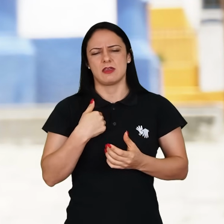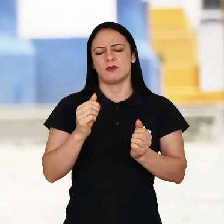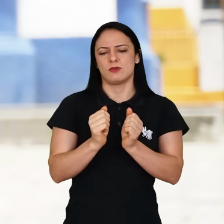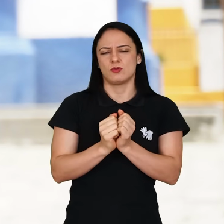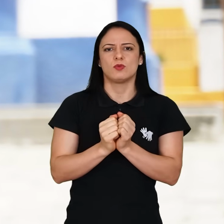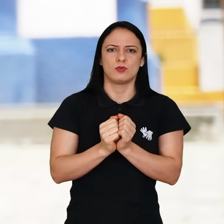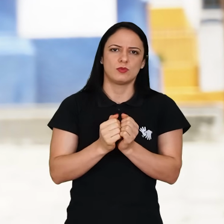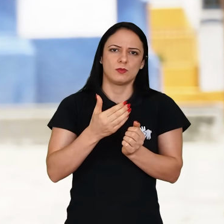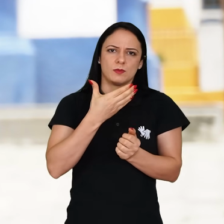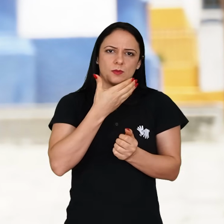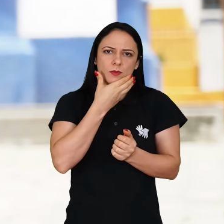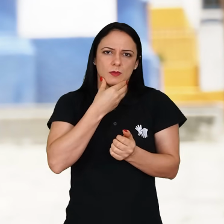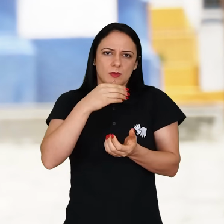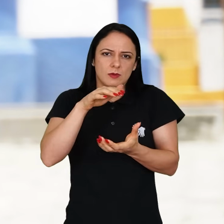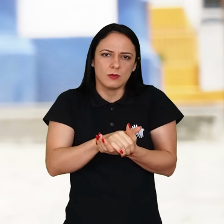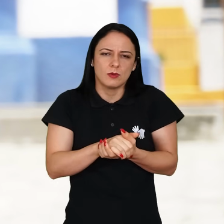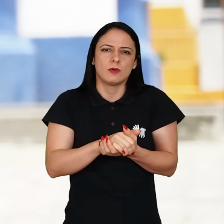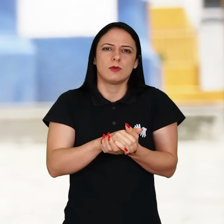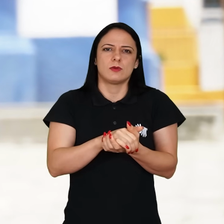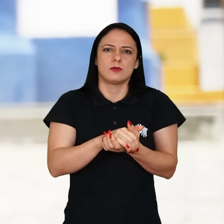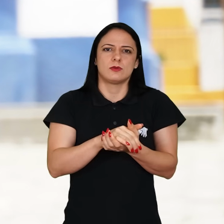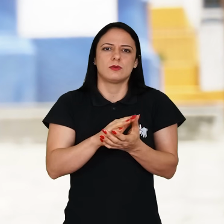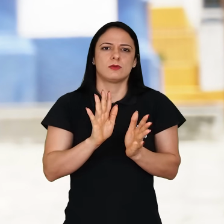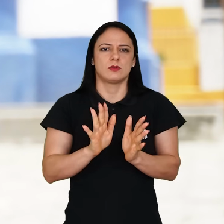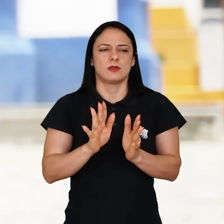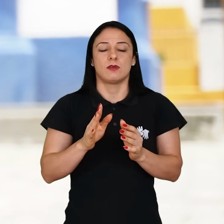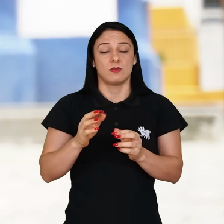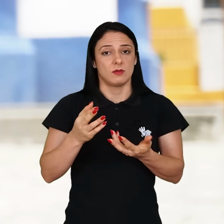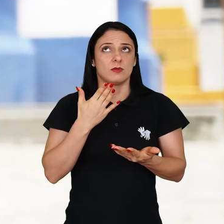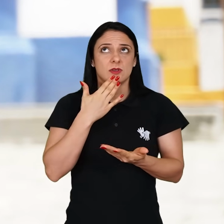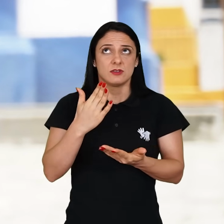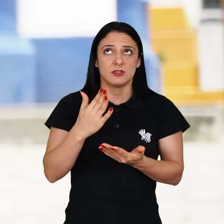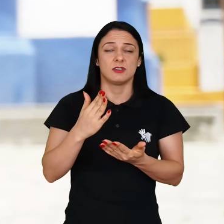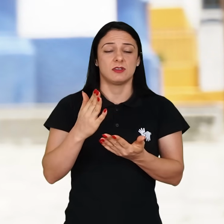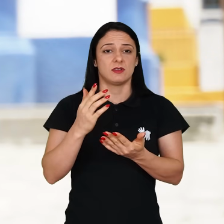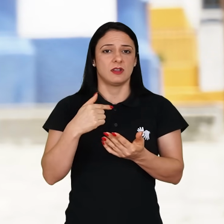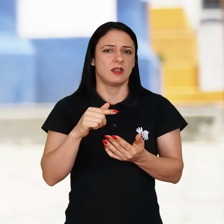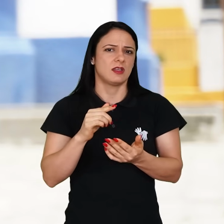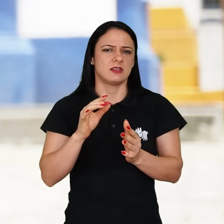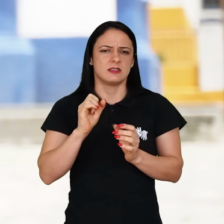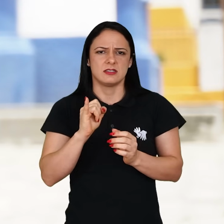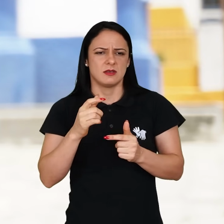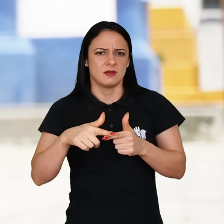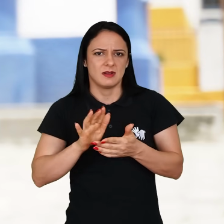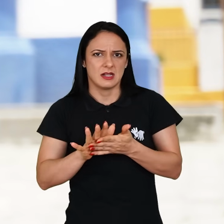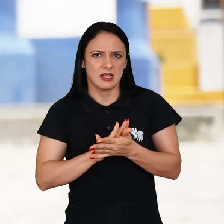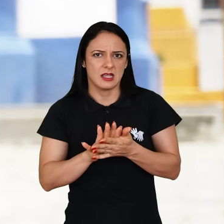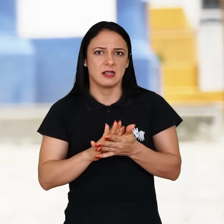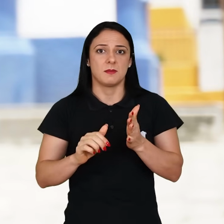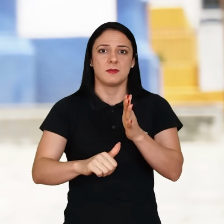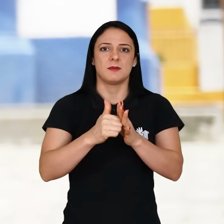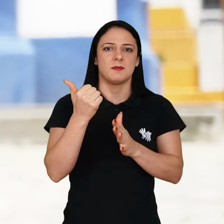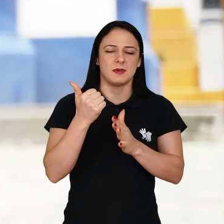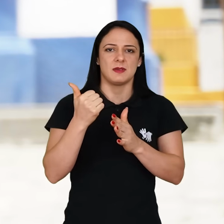e meu marido, a gente fizemos a intenção de se desse tudo certo, sumir, se não desse nenhum problema grave,